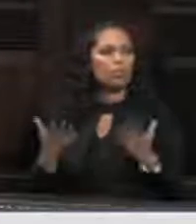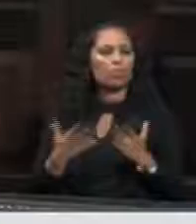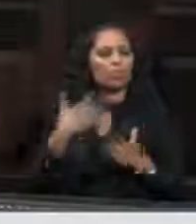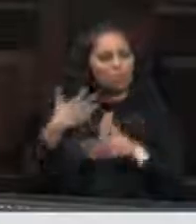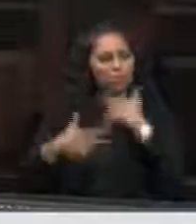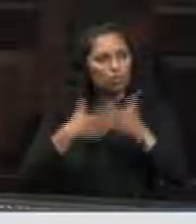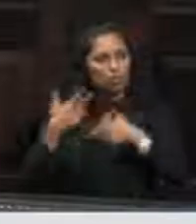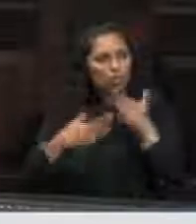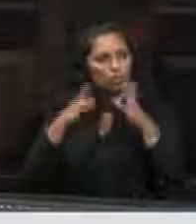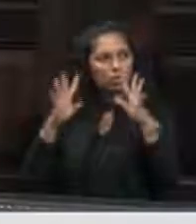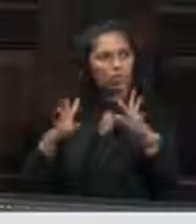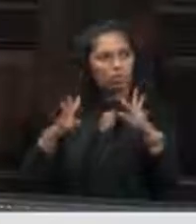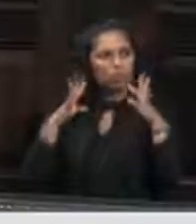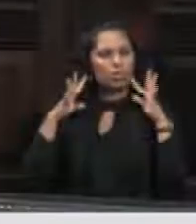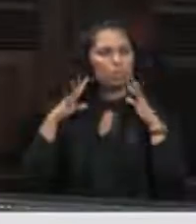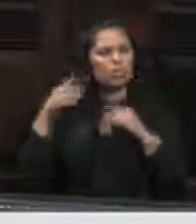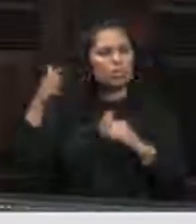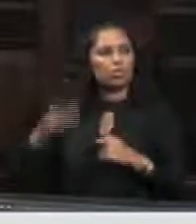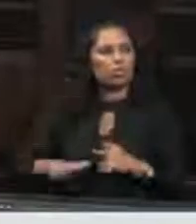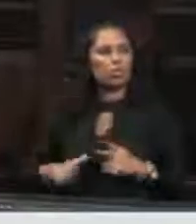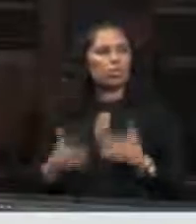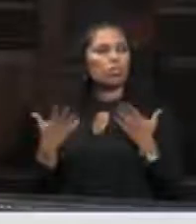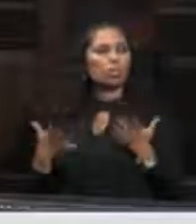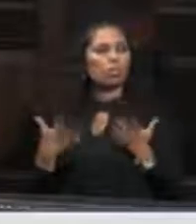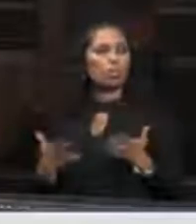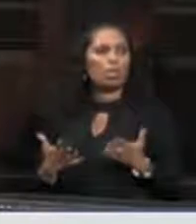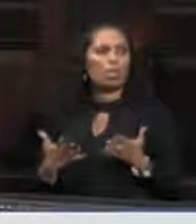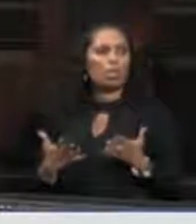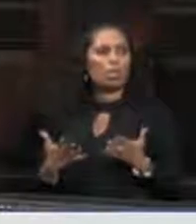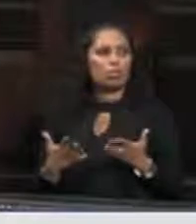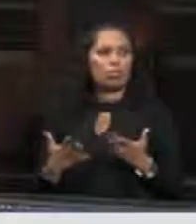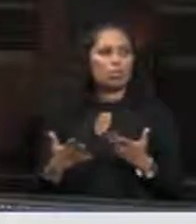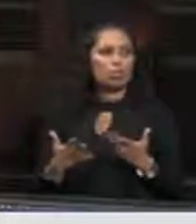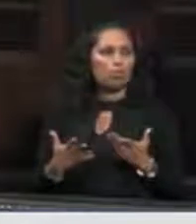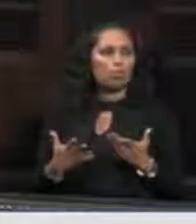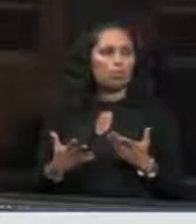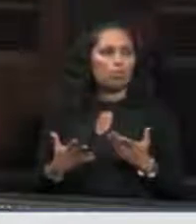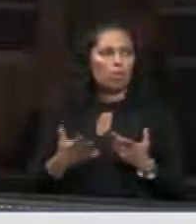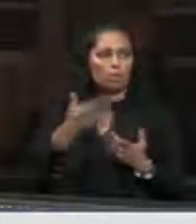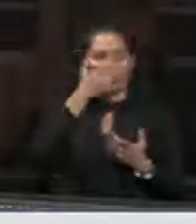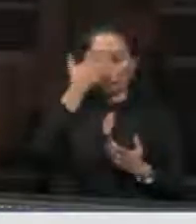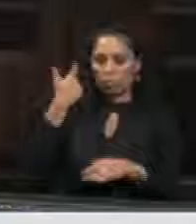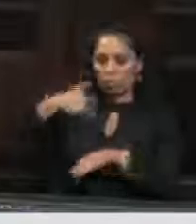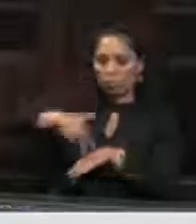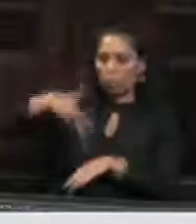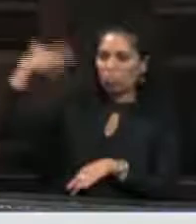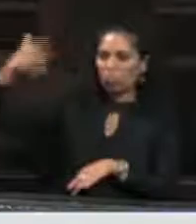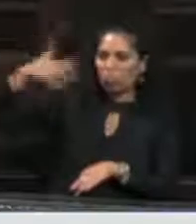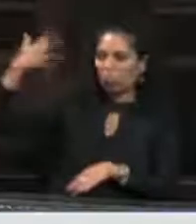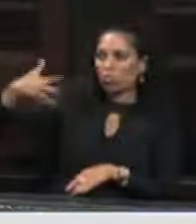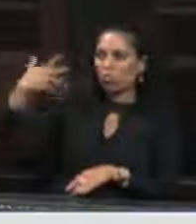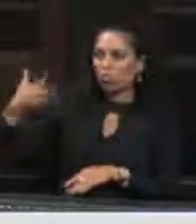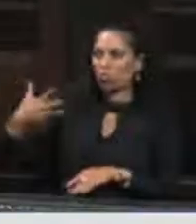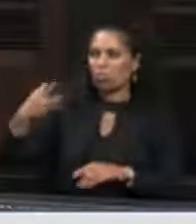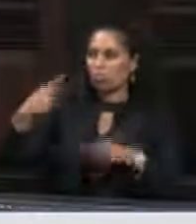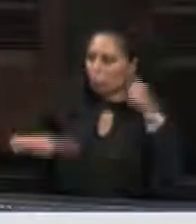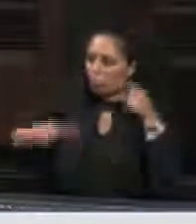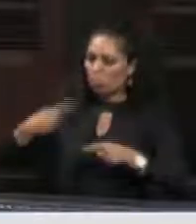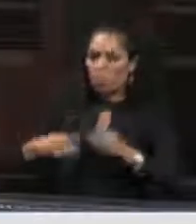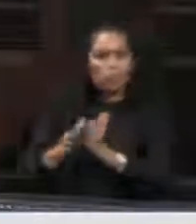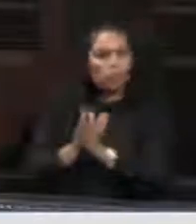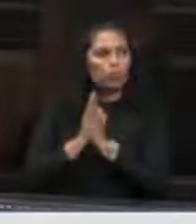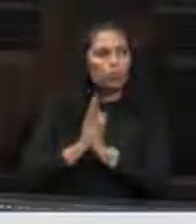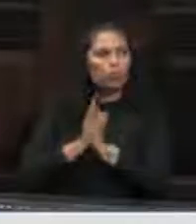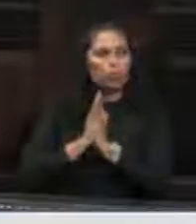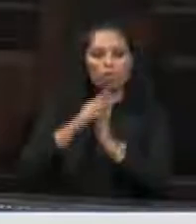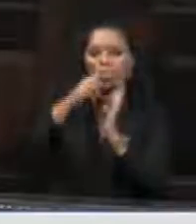chamar a atenção. Gostaria que quem vier discutir aqui a matéria, que por favor dê